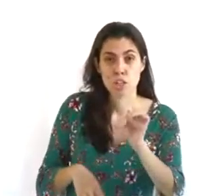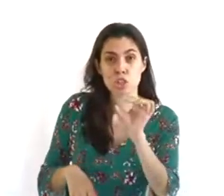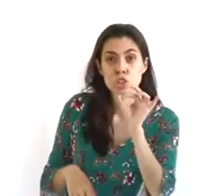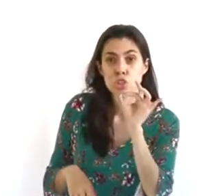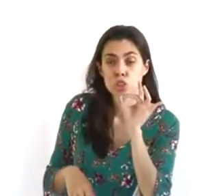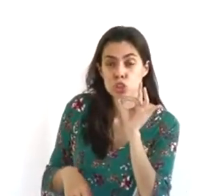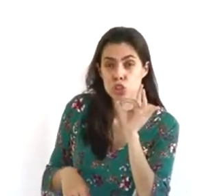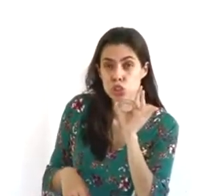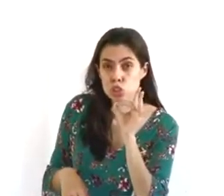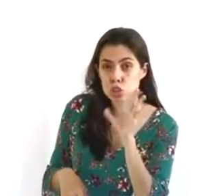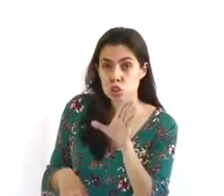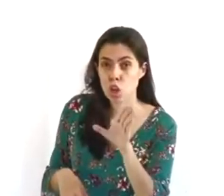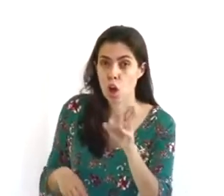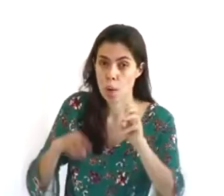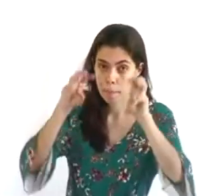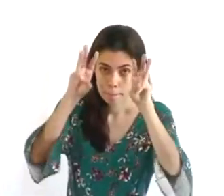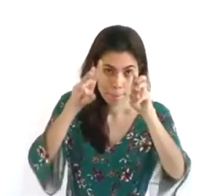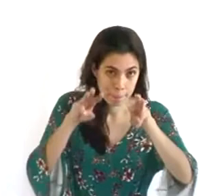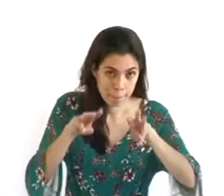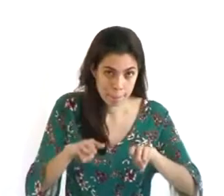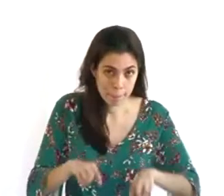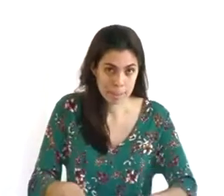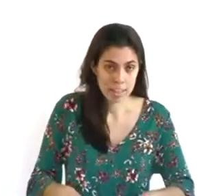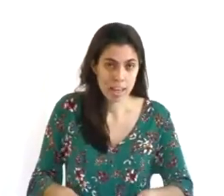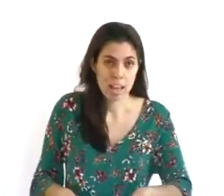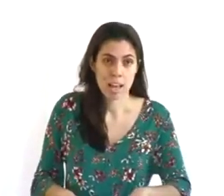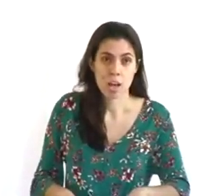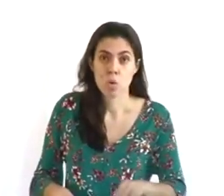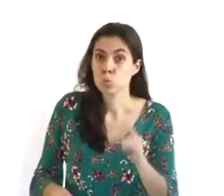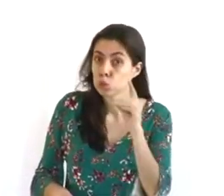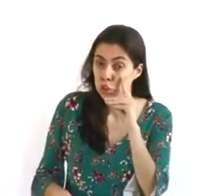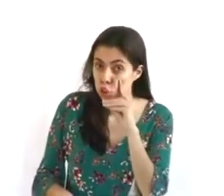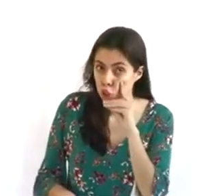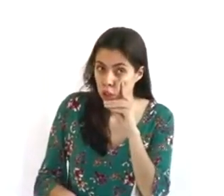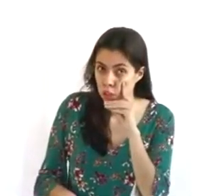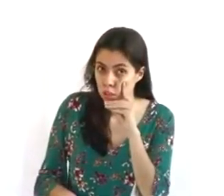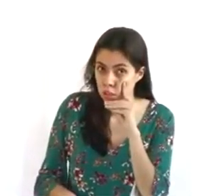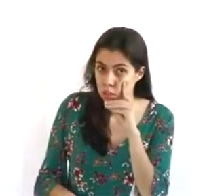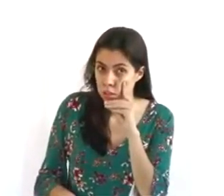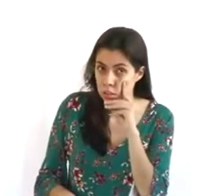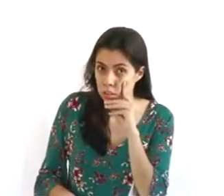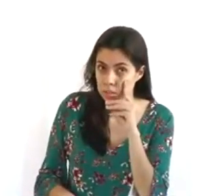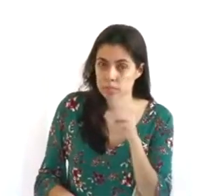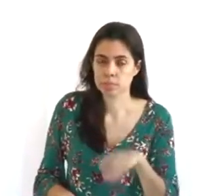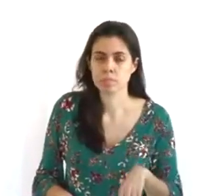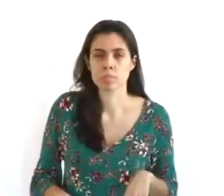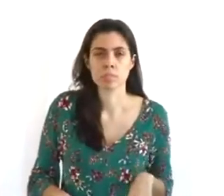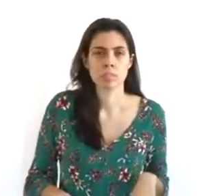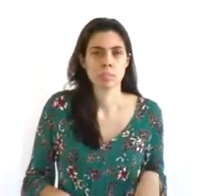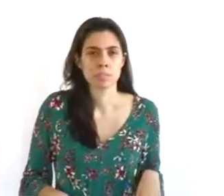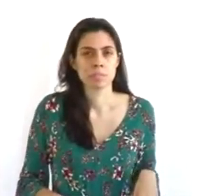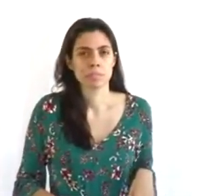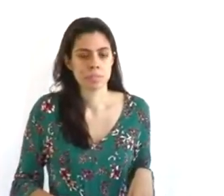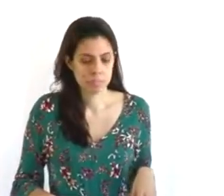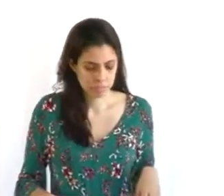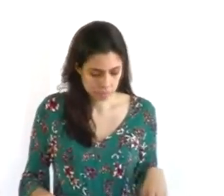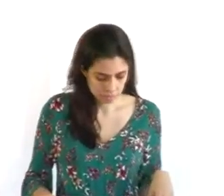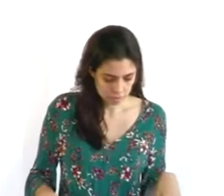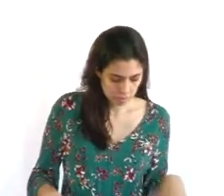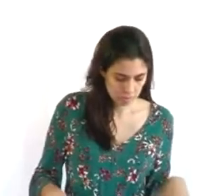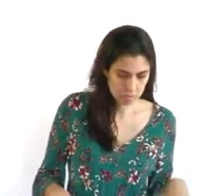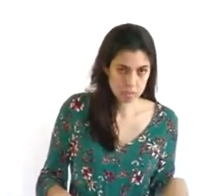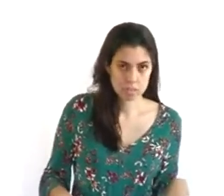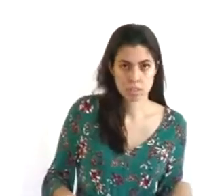adianta levar uma marmitex para a viagem, porque o que você deixar no forno vai dar bicho, vai embolorar, mas o povo parece que não